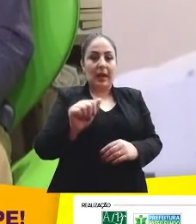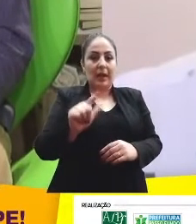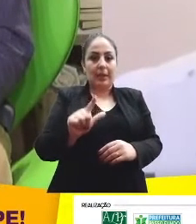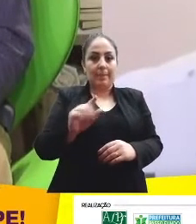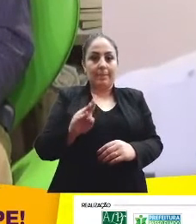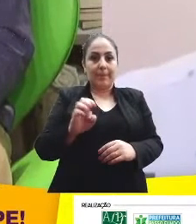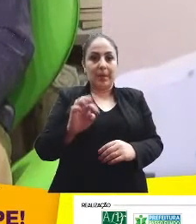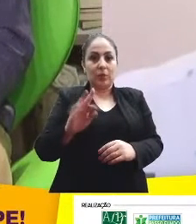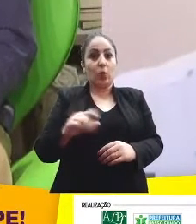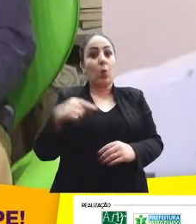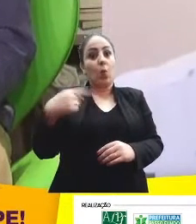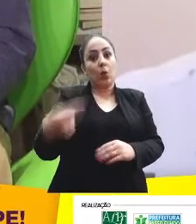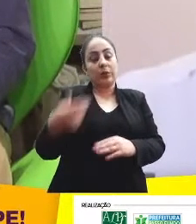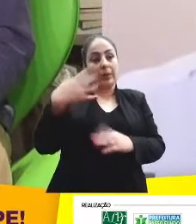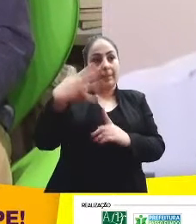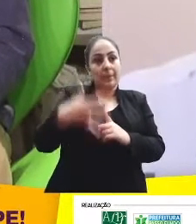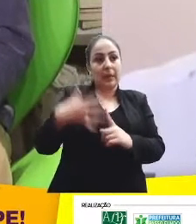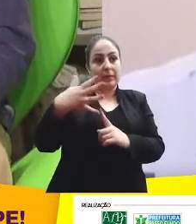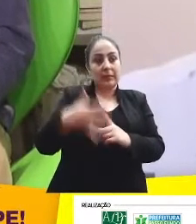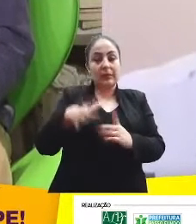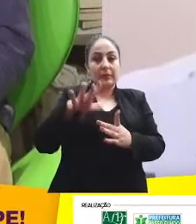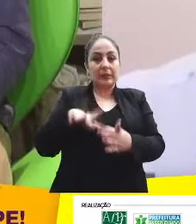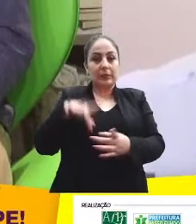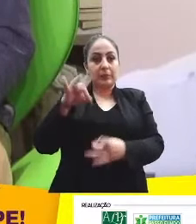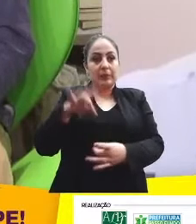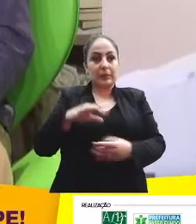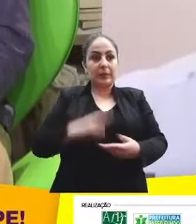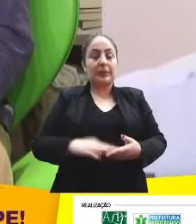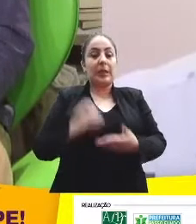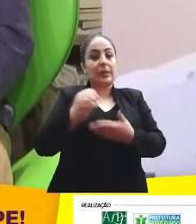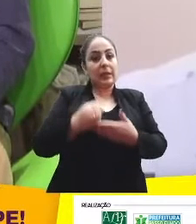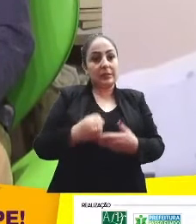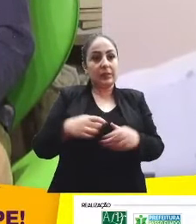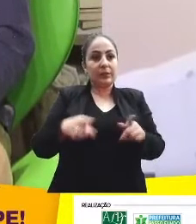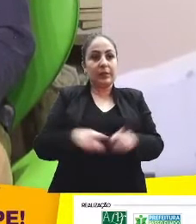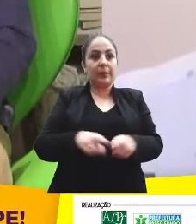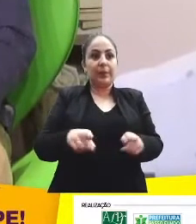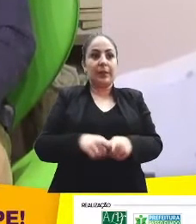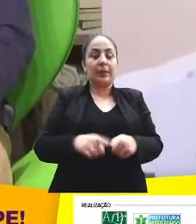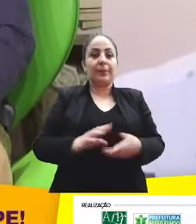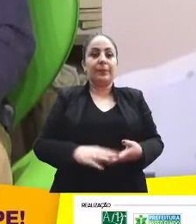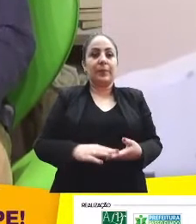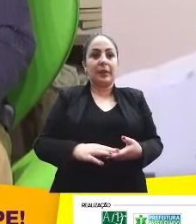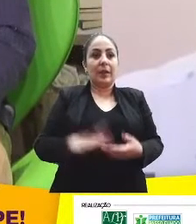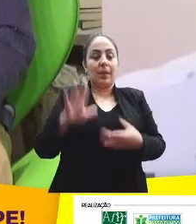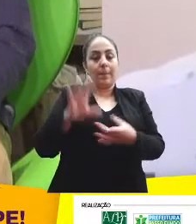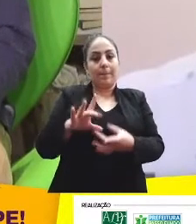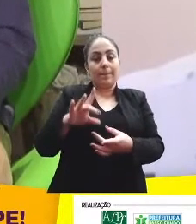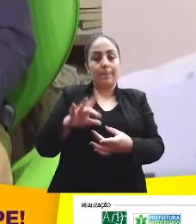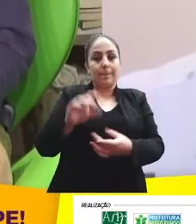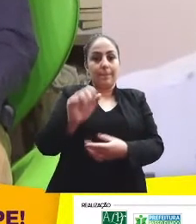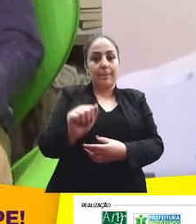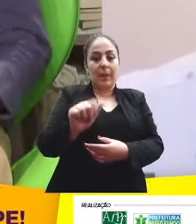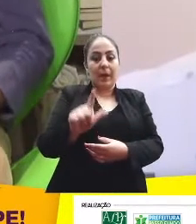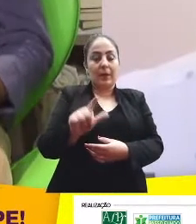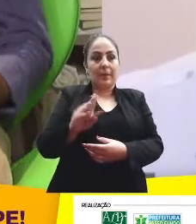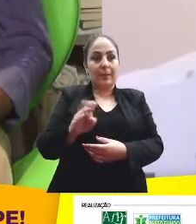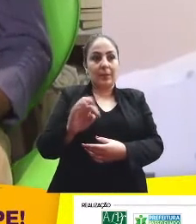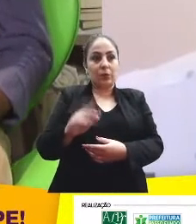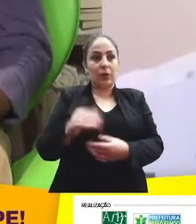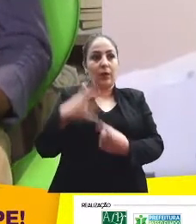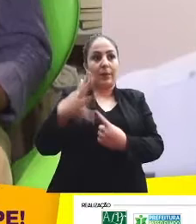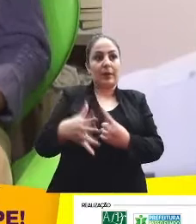espírita que a Livraria Espírita Leax está trazendo. E o Alberto Almeida, ele é um dos maiores